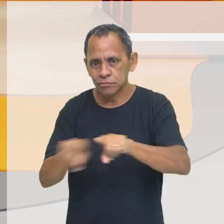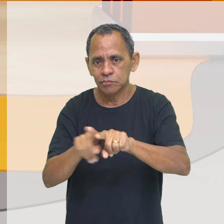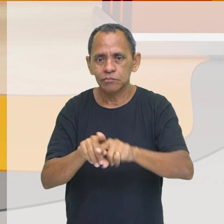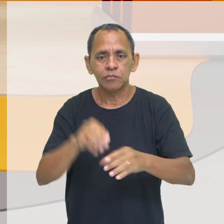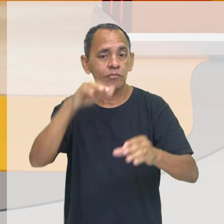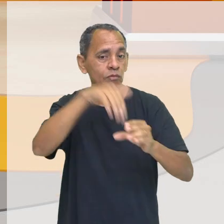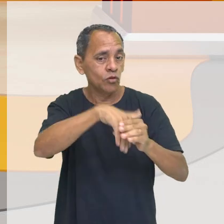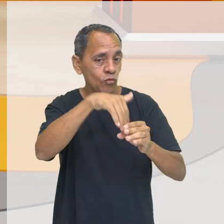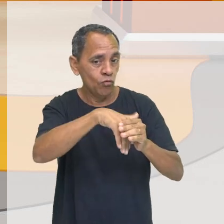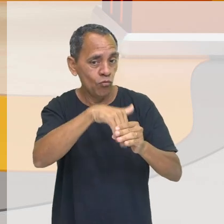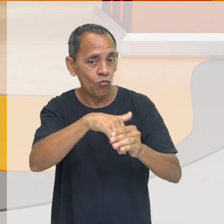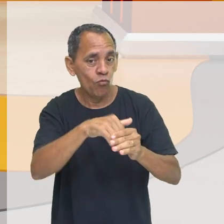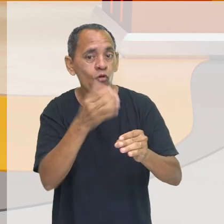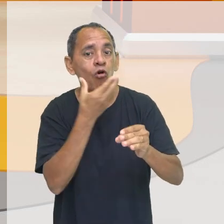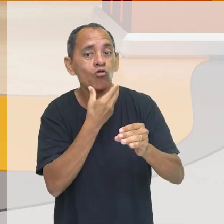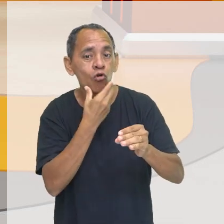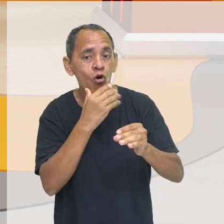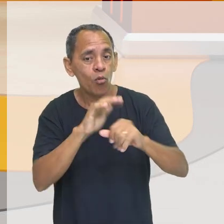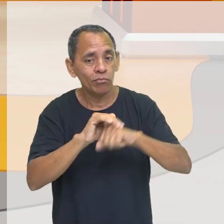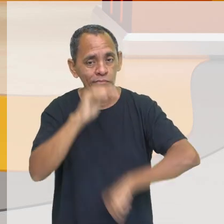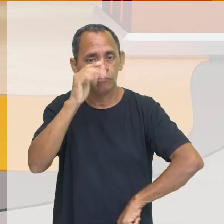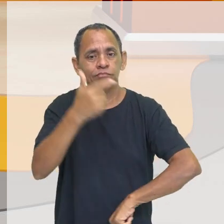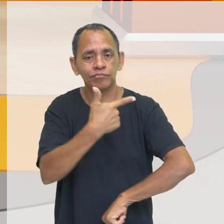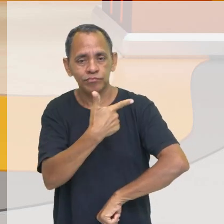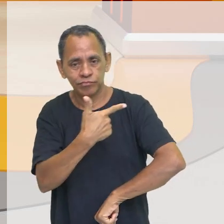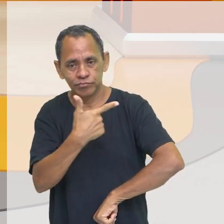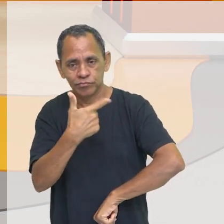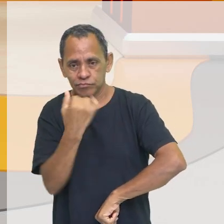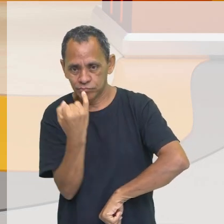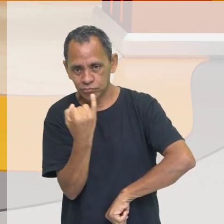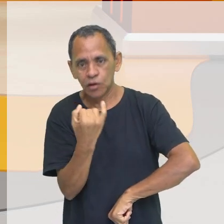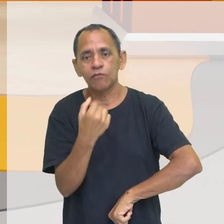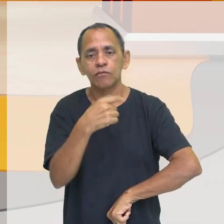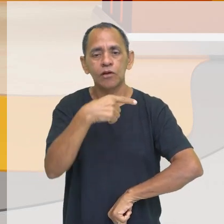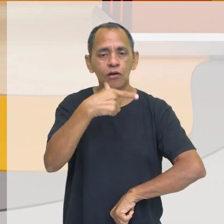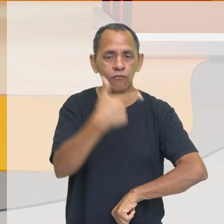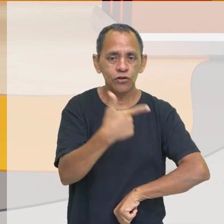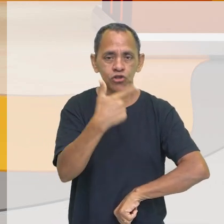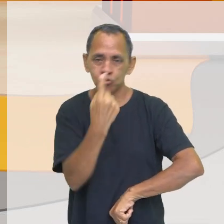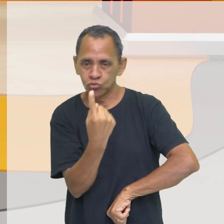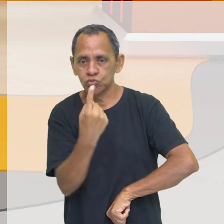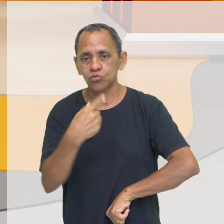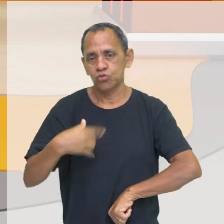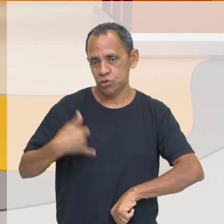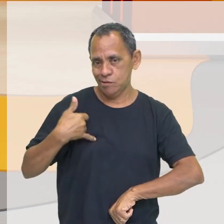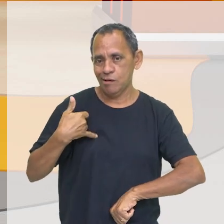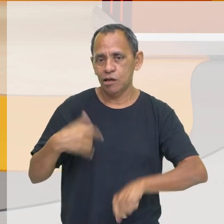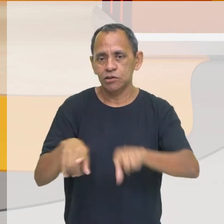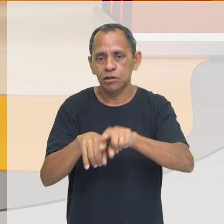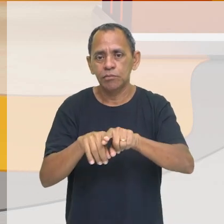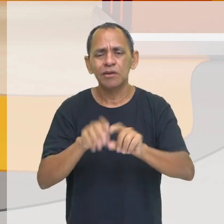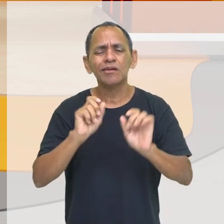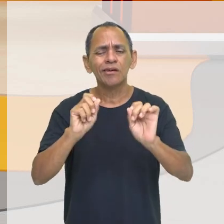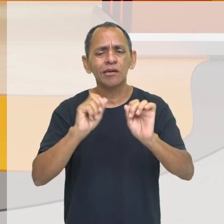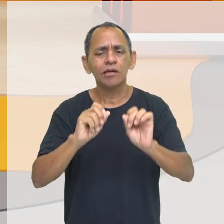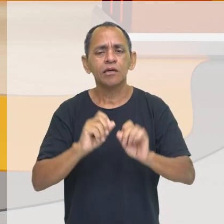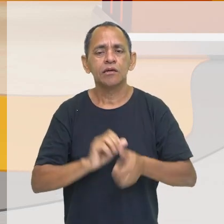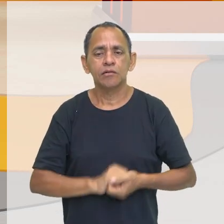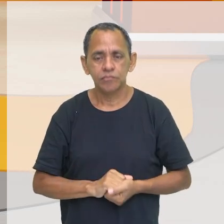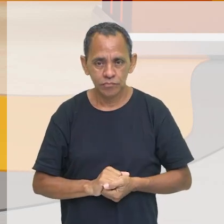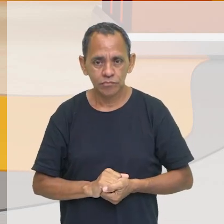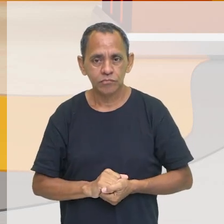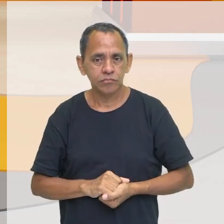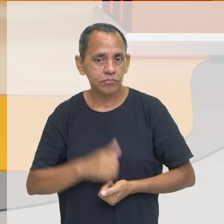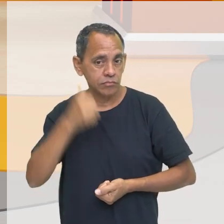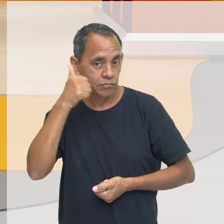O voto ele vai ser masculino para maiores de 21 anos. Quem estava vetado desse sistema